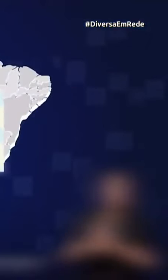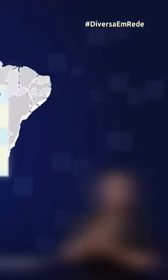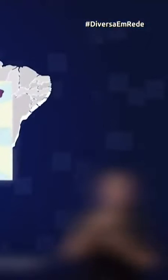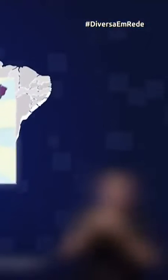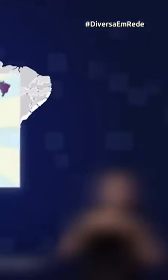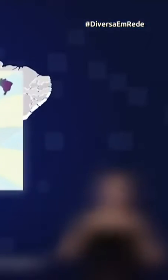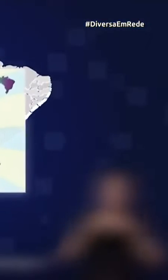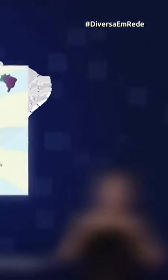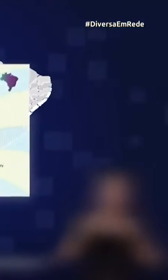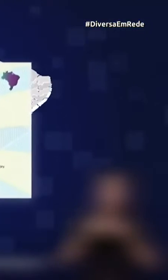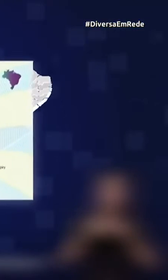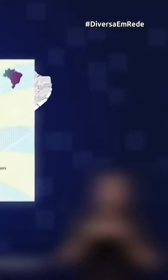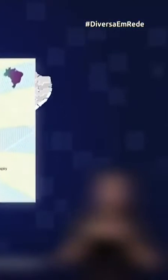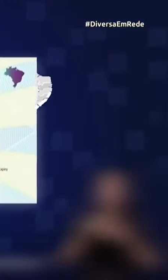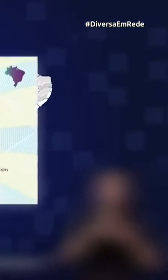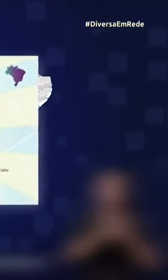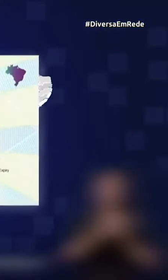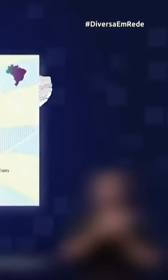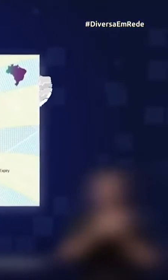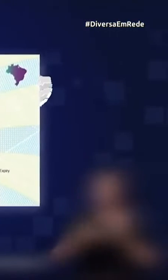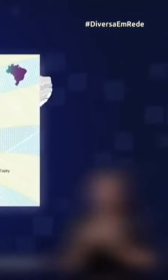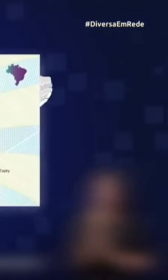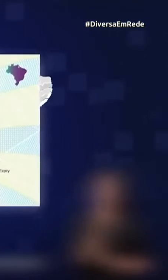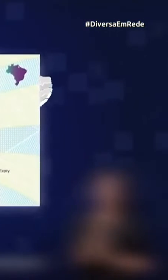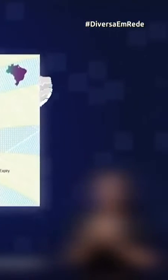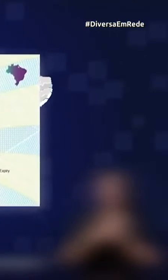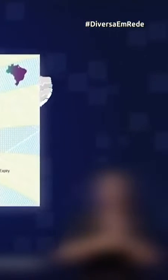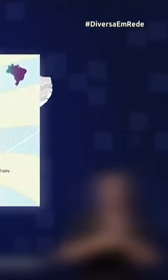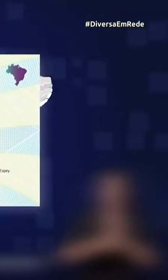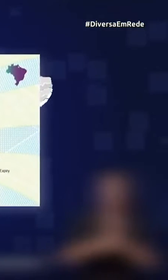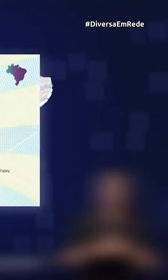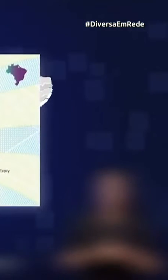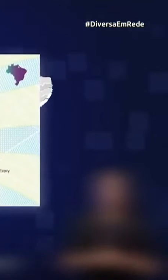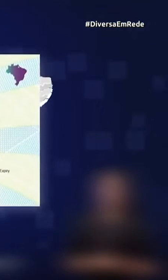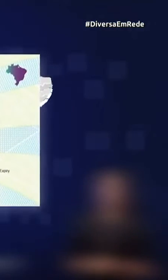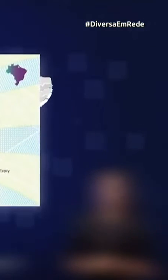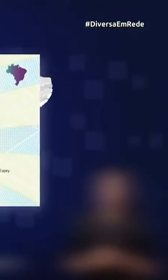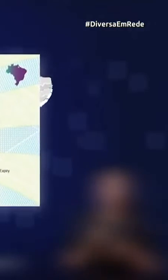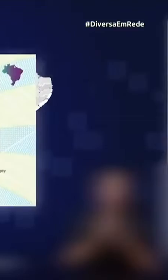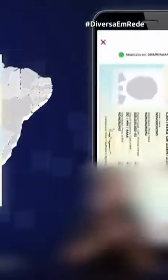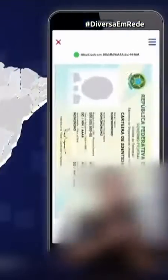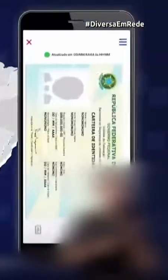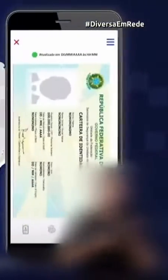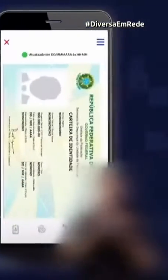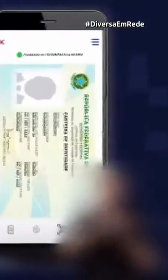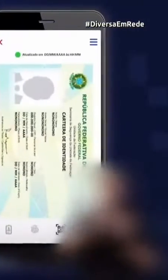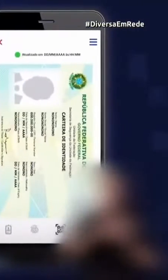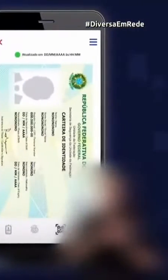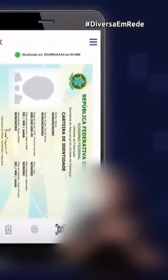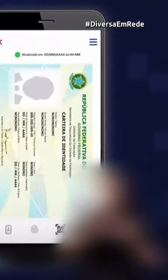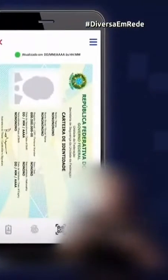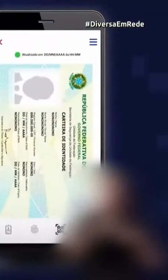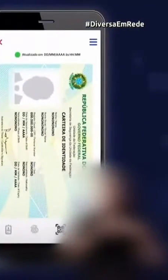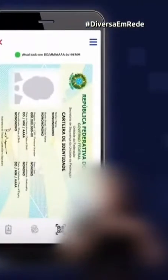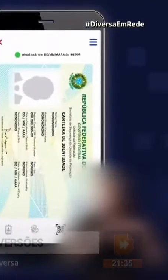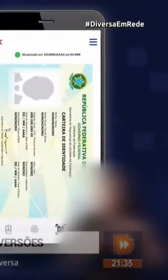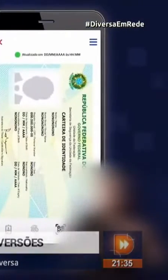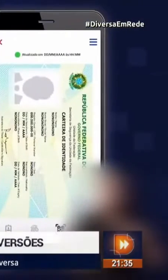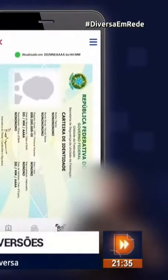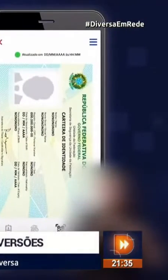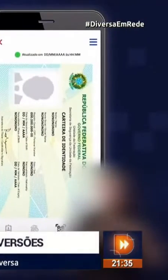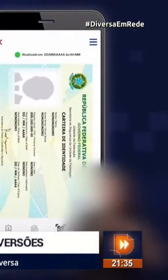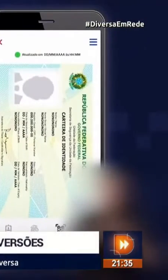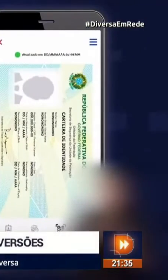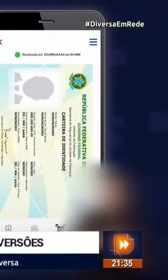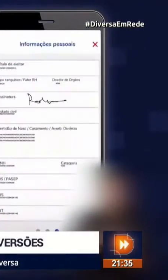acordo com o governo o número usado para o registro Nacional vai ser o CPF e o documento de identidade vai ter